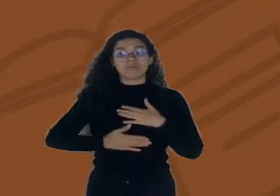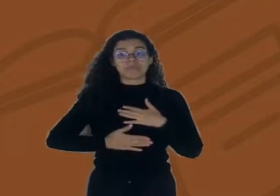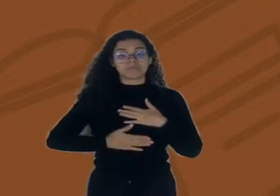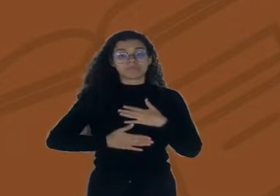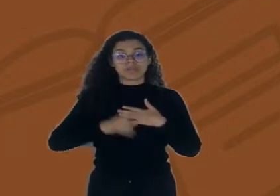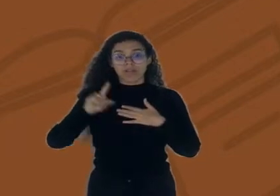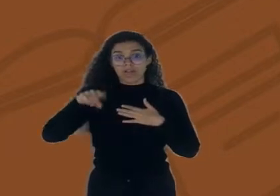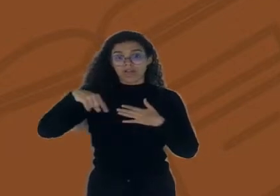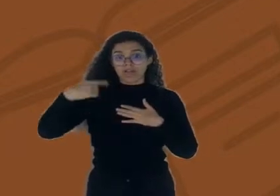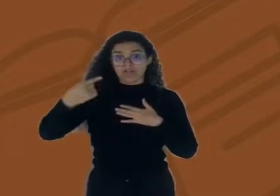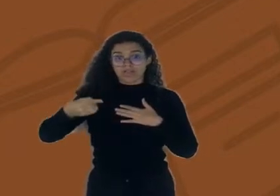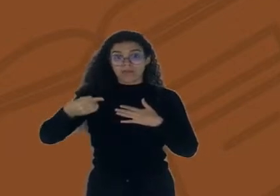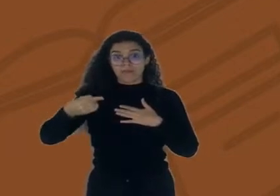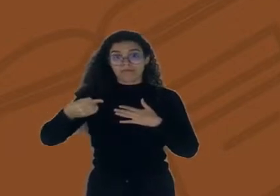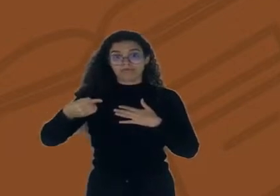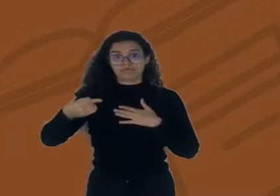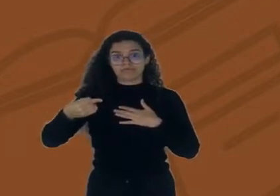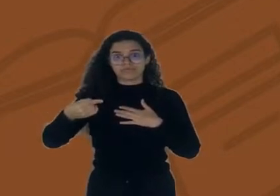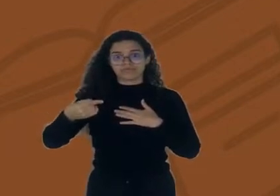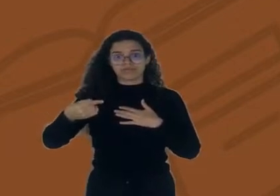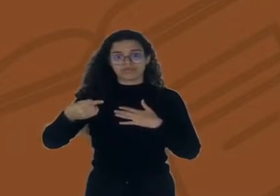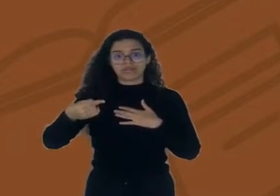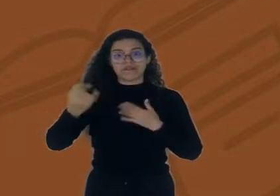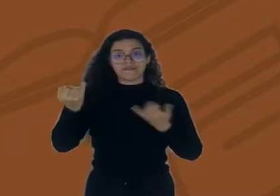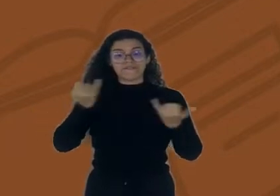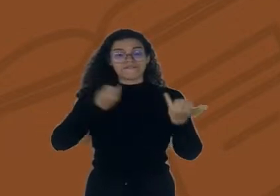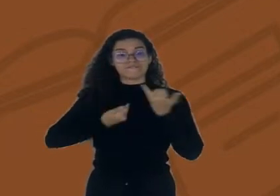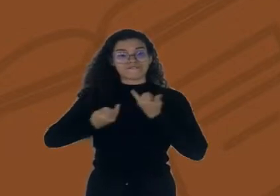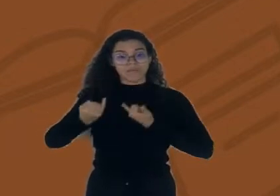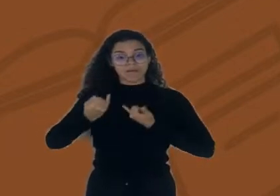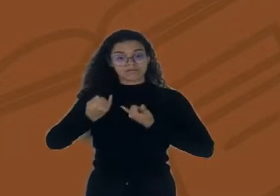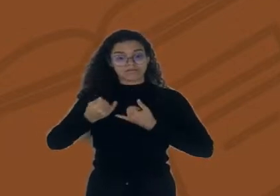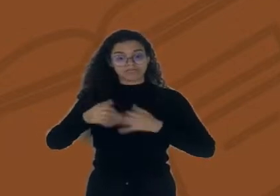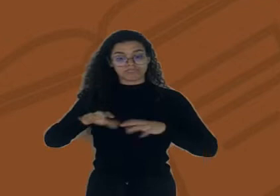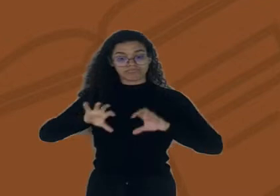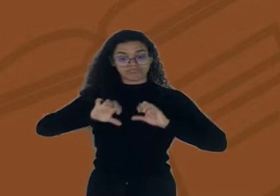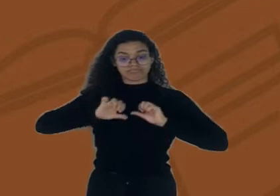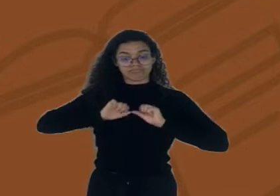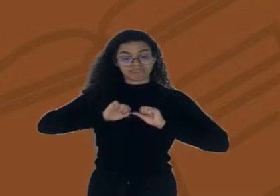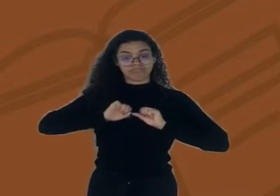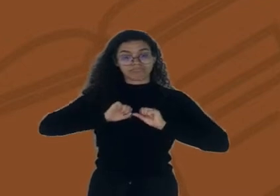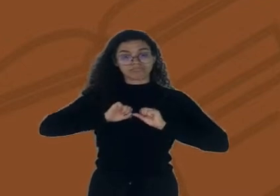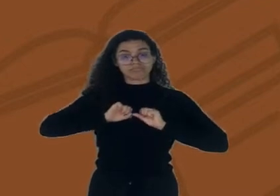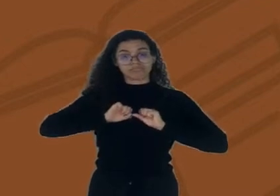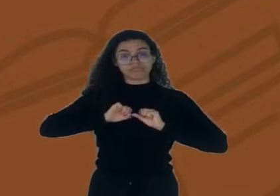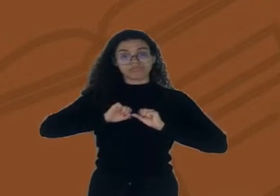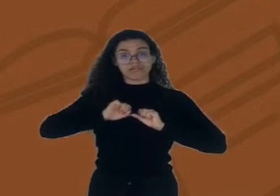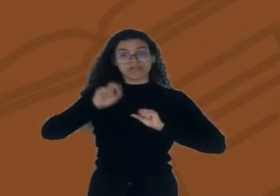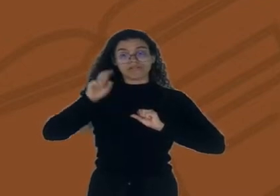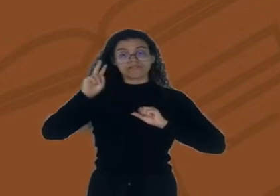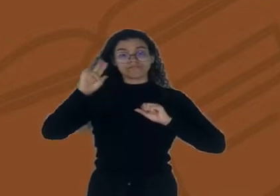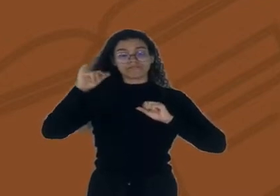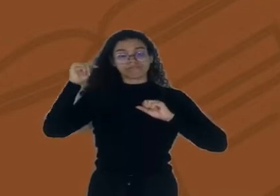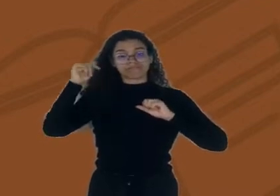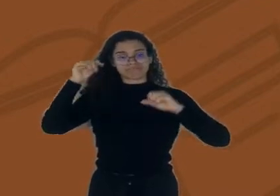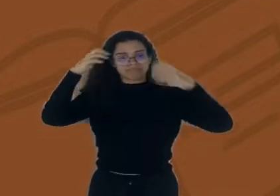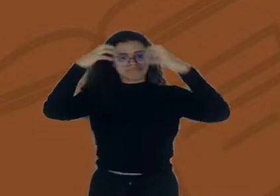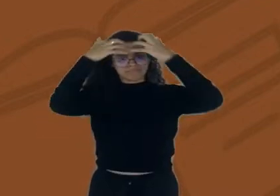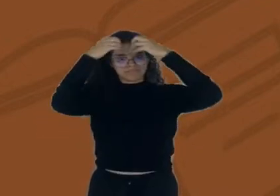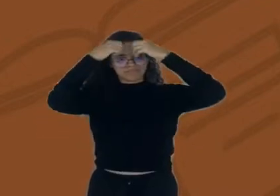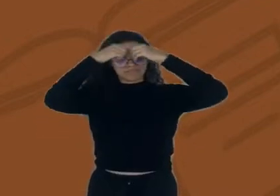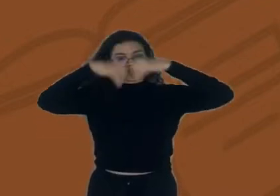Após receber, após captar essas informações de fora da parte do corpo, o que é que faz o sistema nervoso? Ele